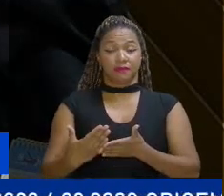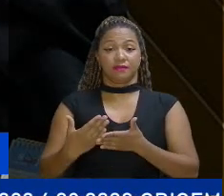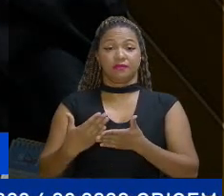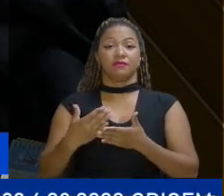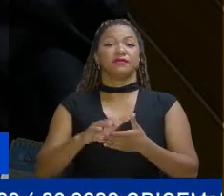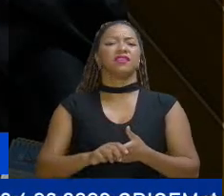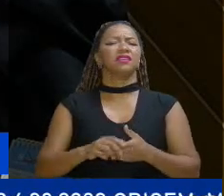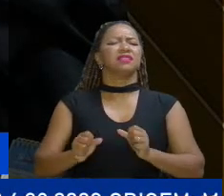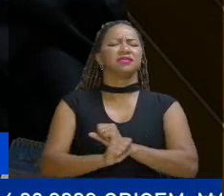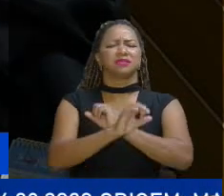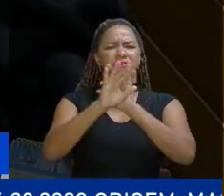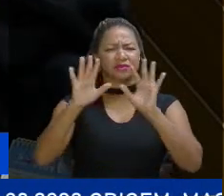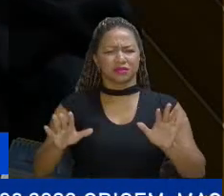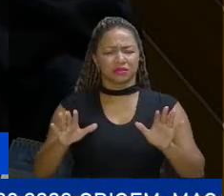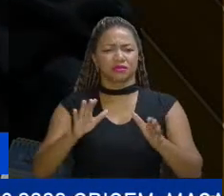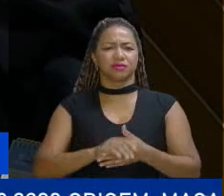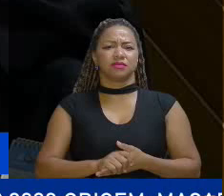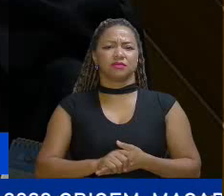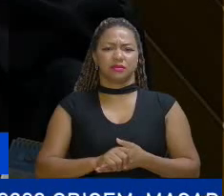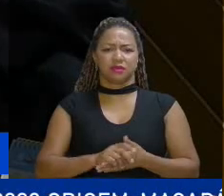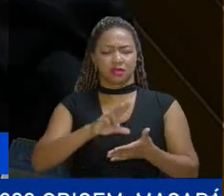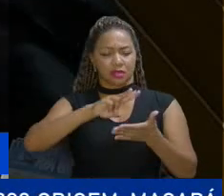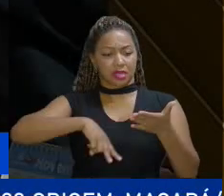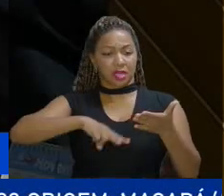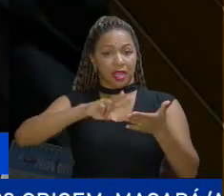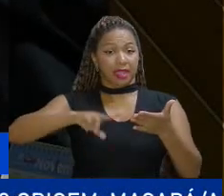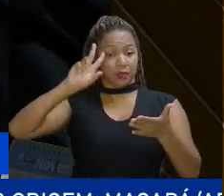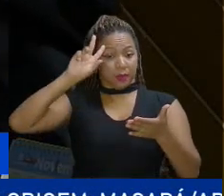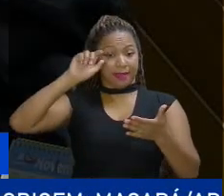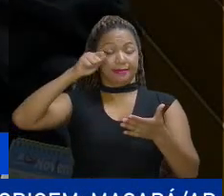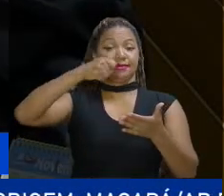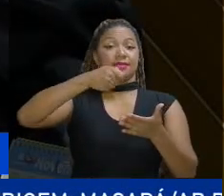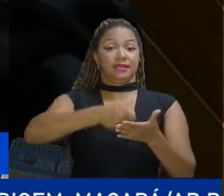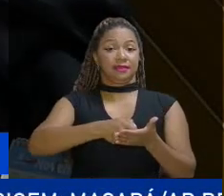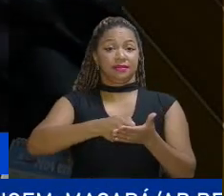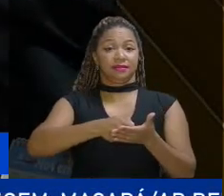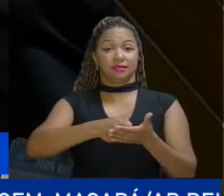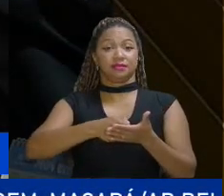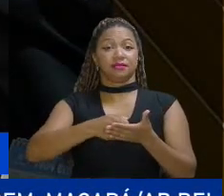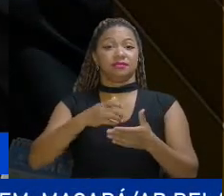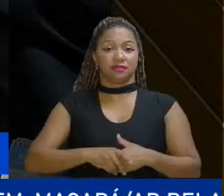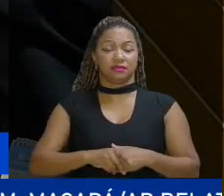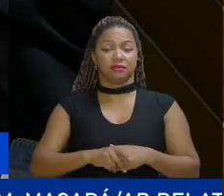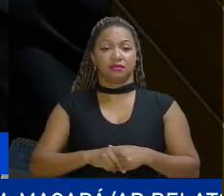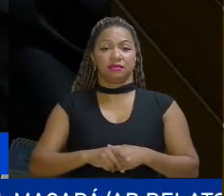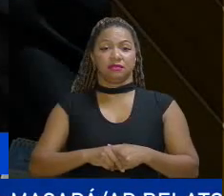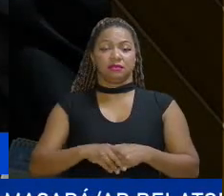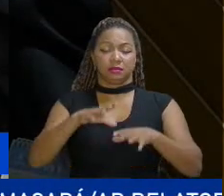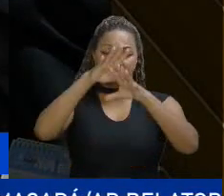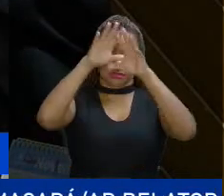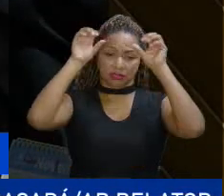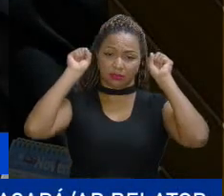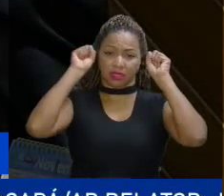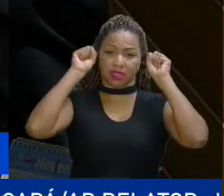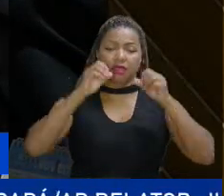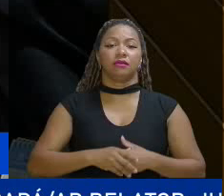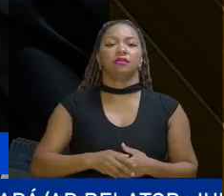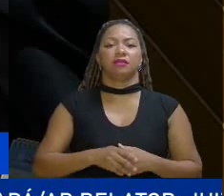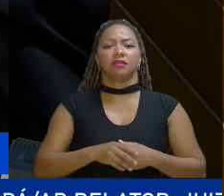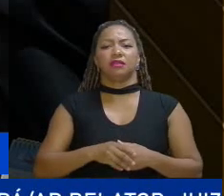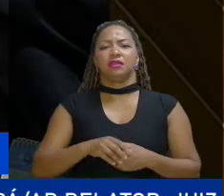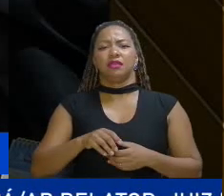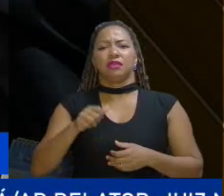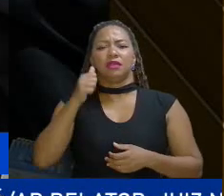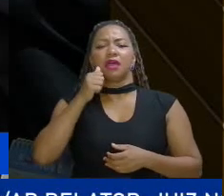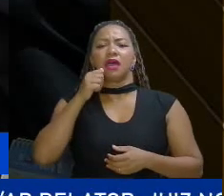Inicialmente, necessário esclarecer que eu já estou lendo, então, a decisão que foi tomada no tribunal, pelo tribunal. Silvia